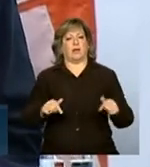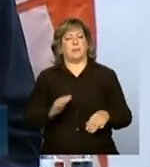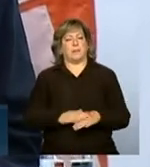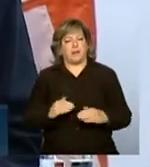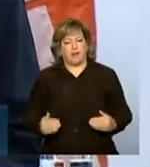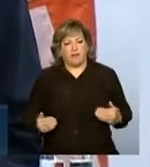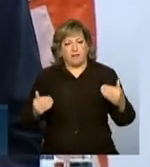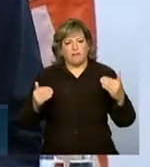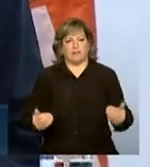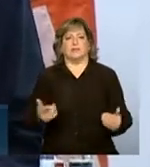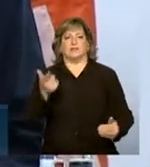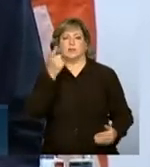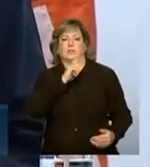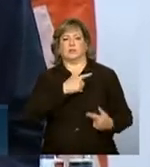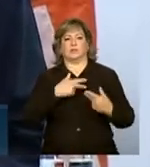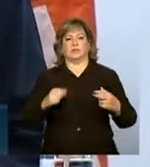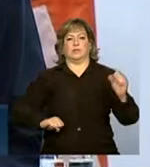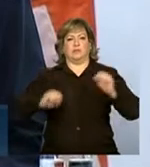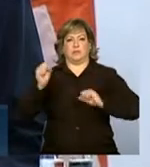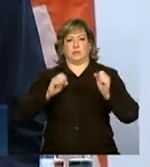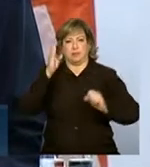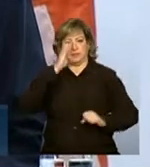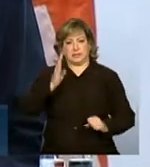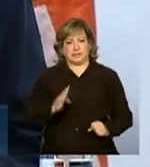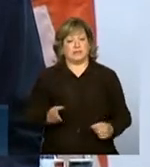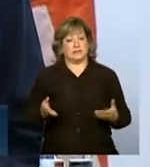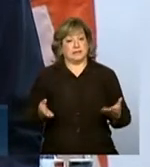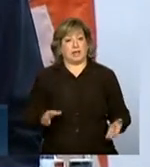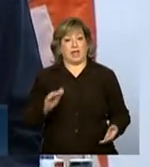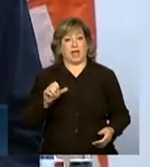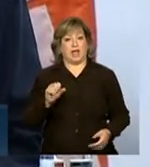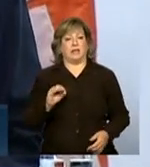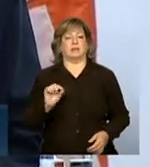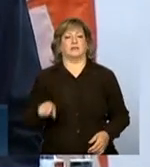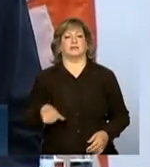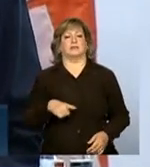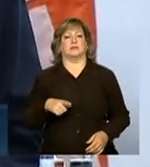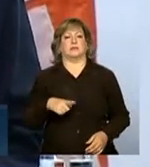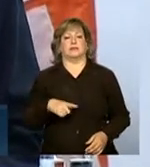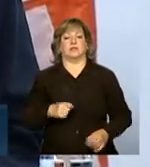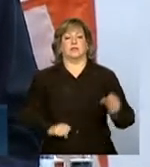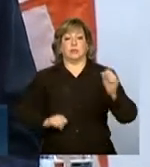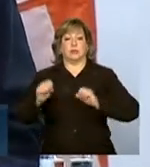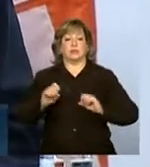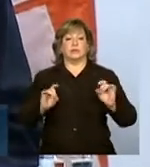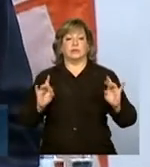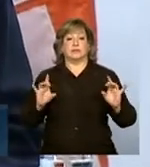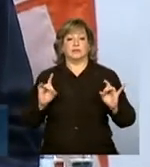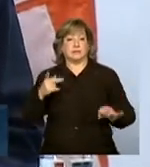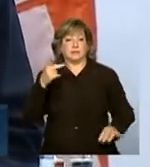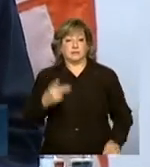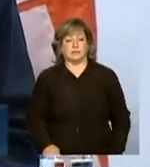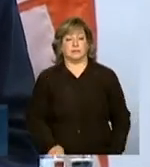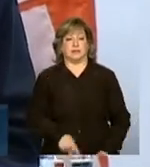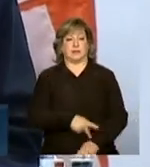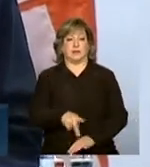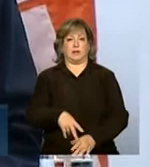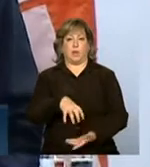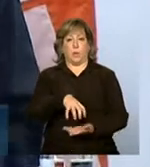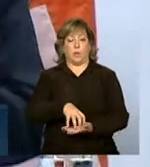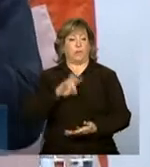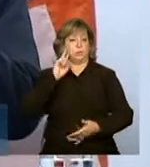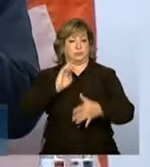mais uma conquista da indústria brasileira. E, nesse caso, da indústria exclusivamente nacional. Um grupo de